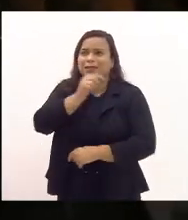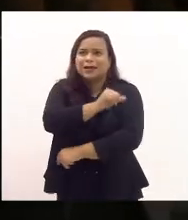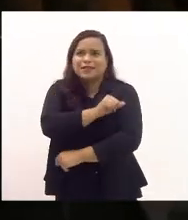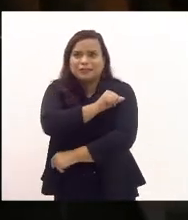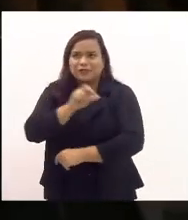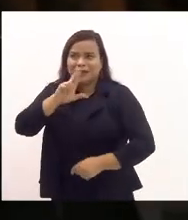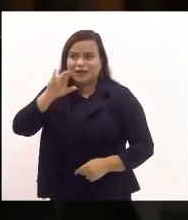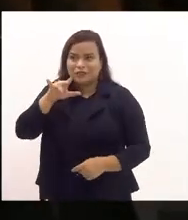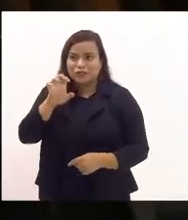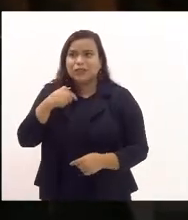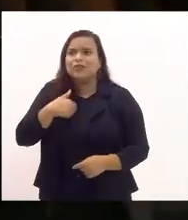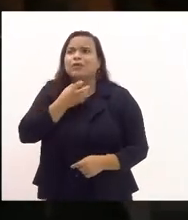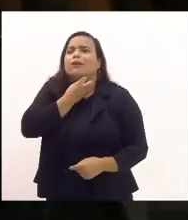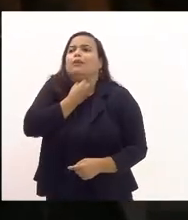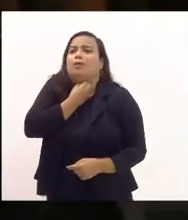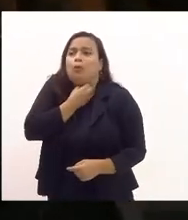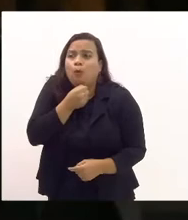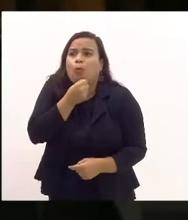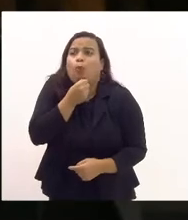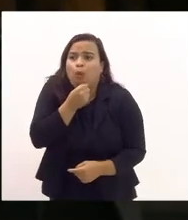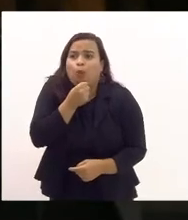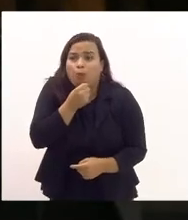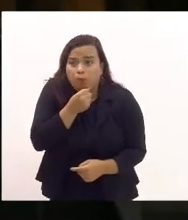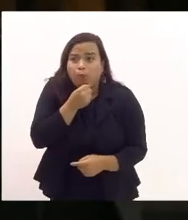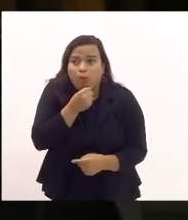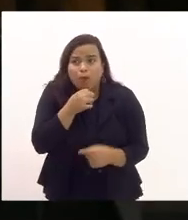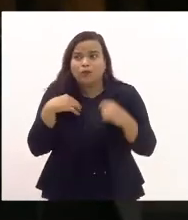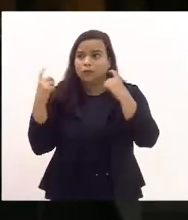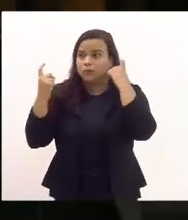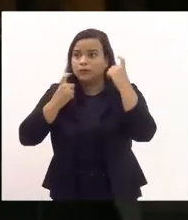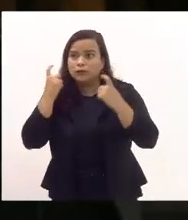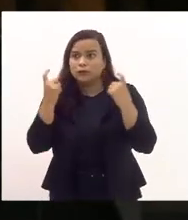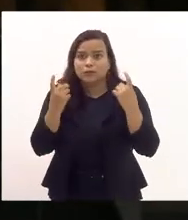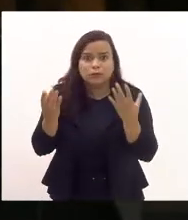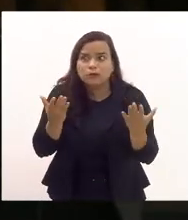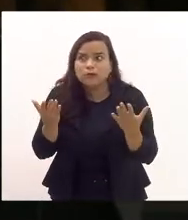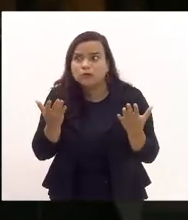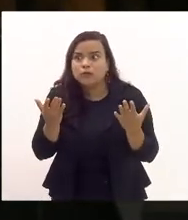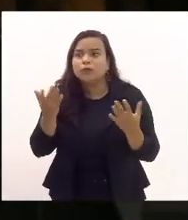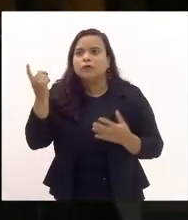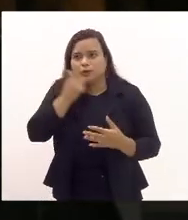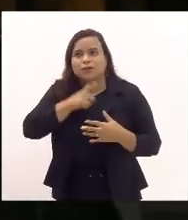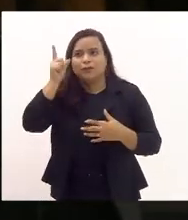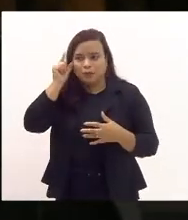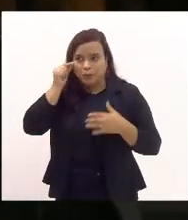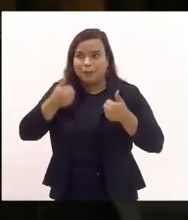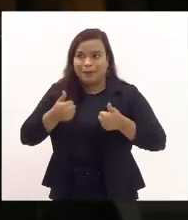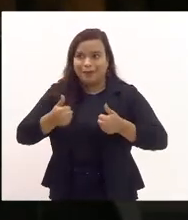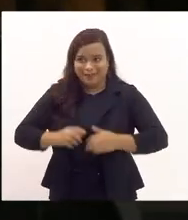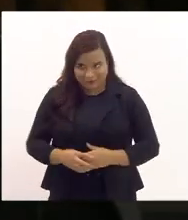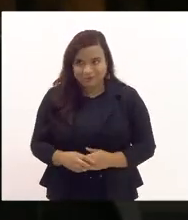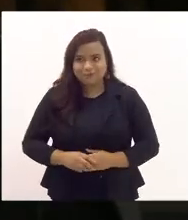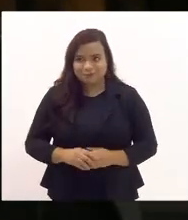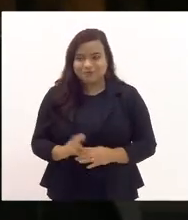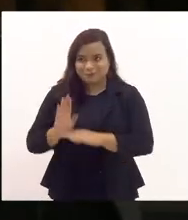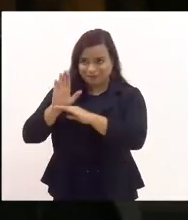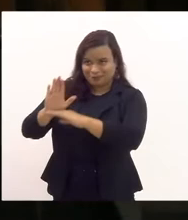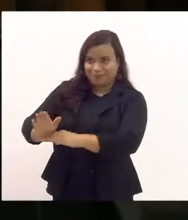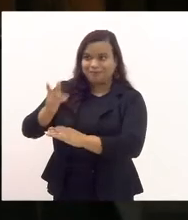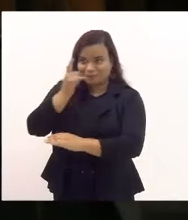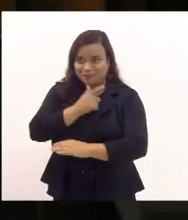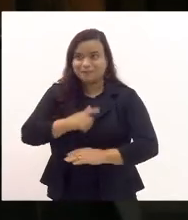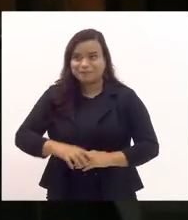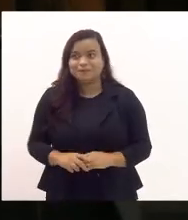eu tava engasgado eu fiquei a Livre tô preocupado mas E aí já conseguiu